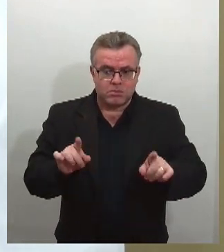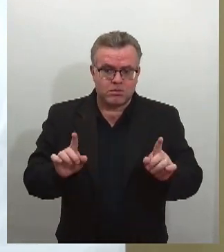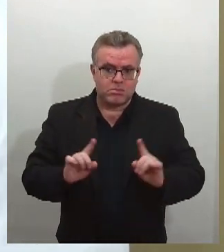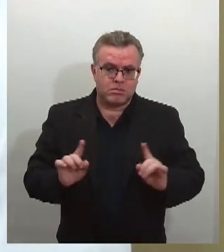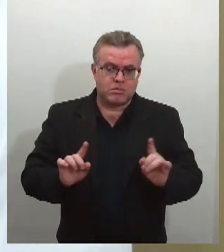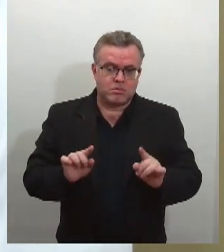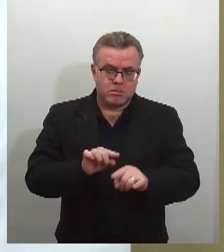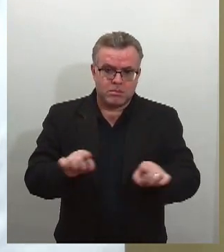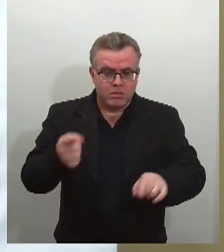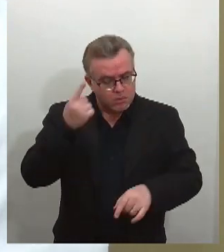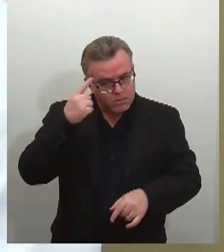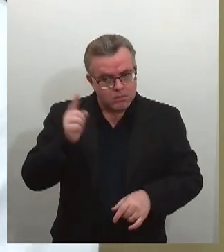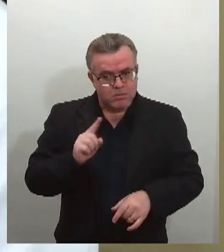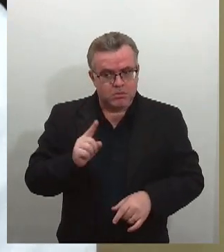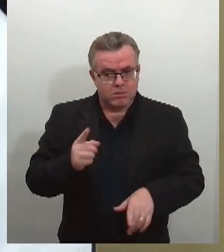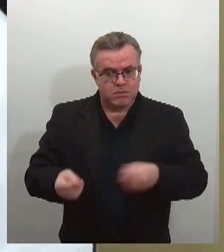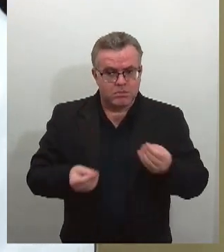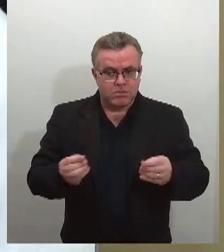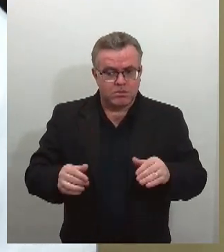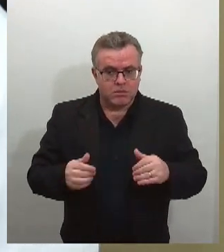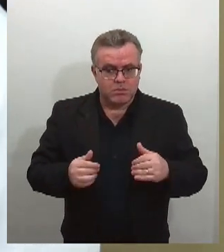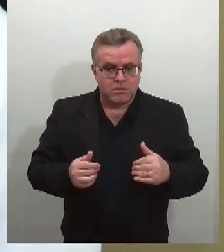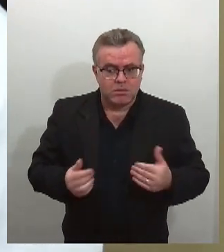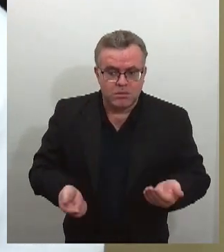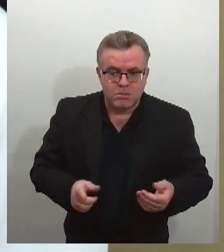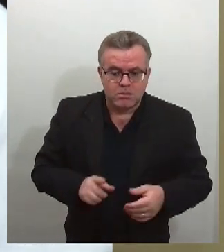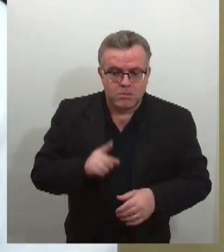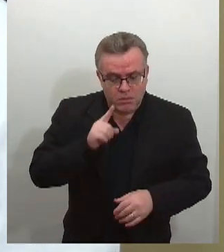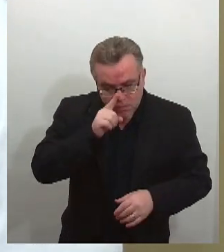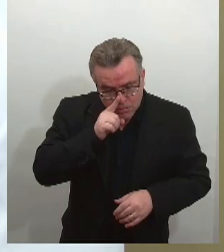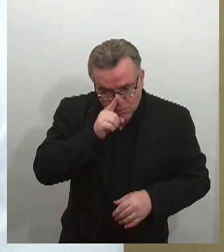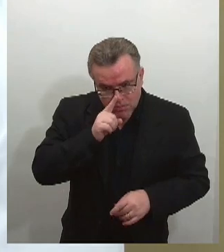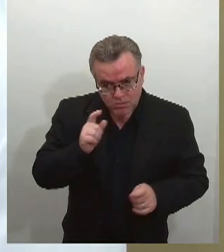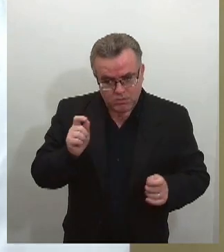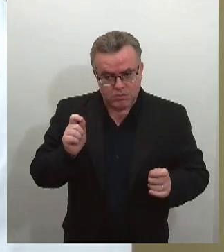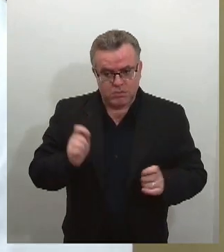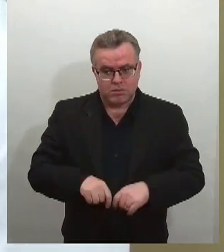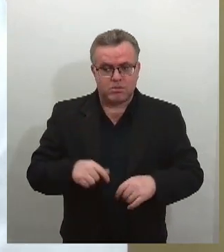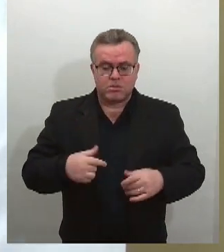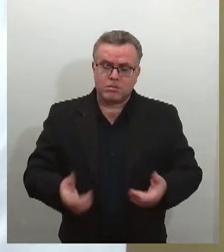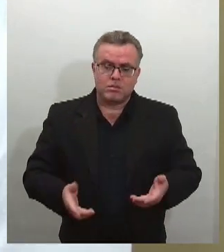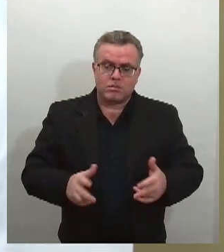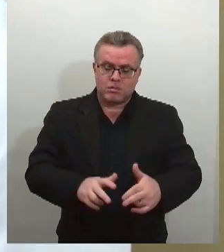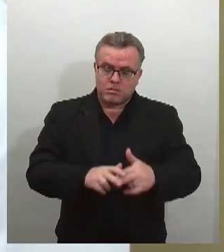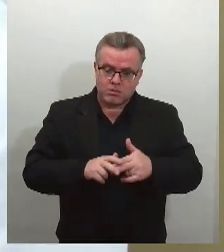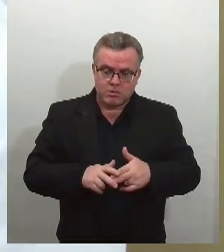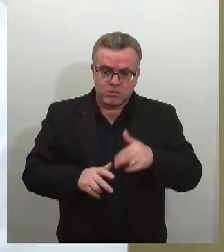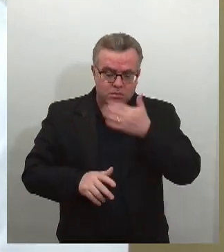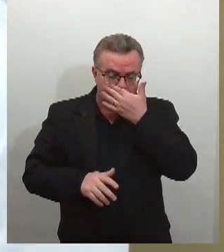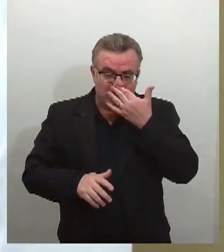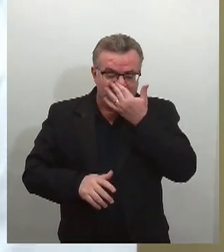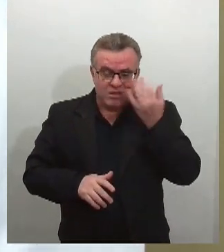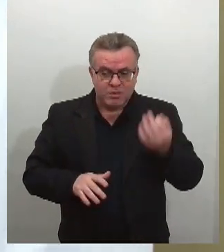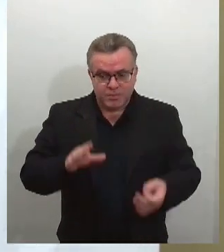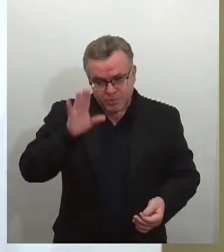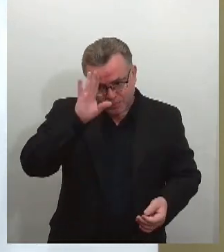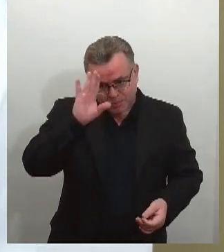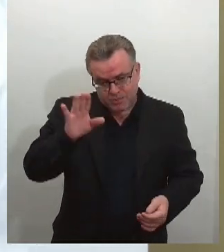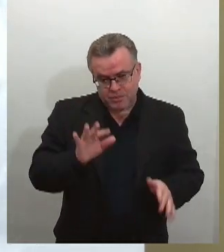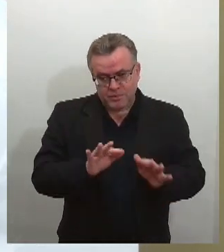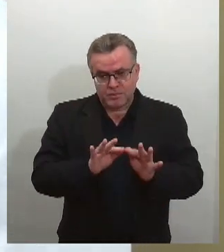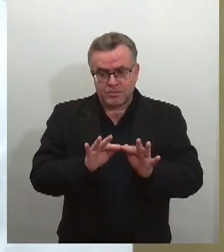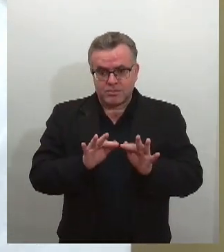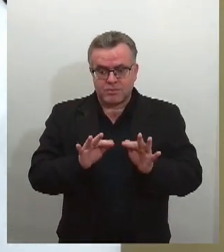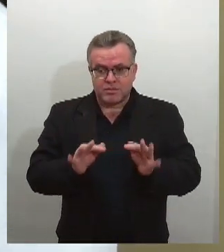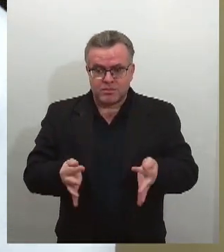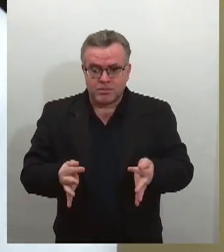disso. Então, elas correm um risco de ter trombose nessa fase. E a principal, a coisa mais simples que tem para evitar